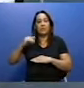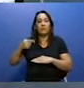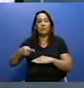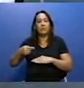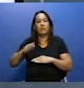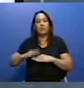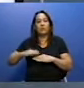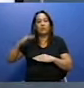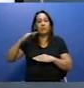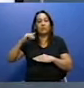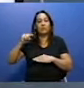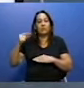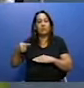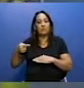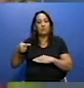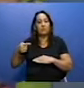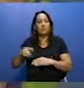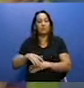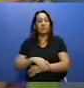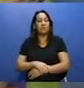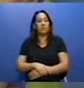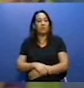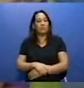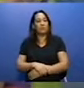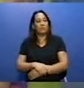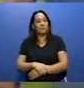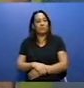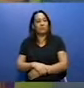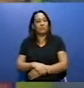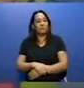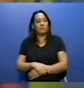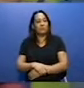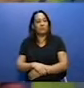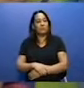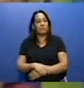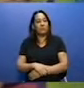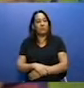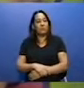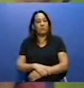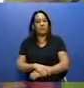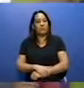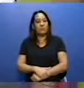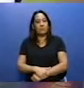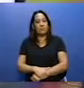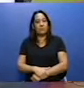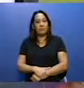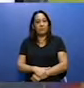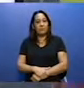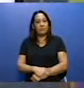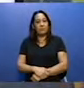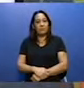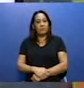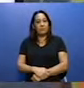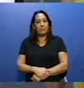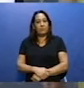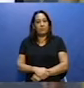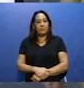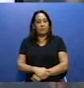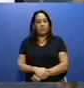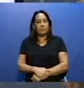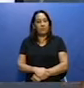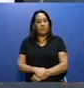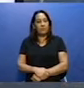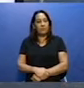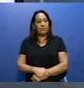1. Por isso que a figura 8 deveria ter 8 morangos. Vamos lá.